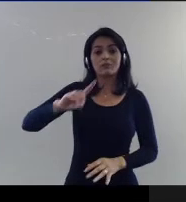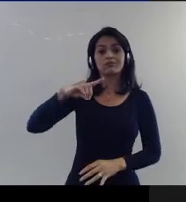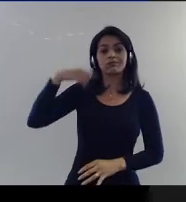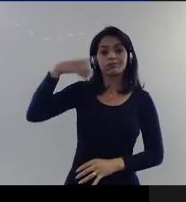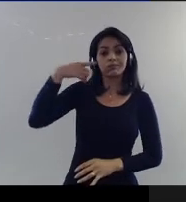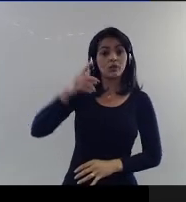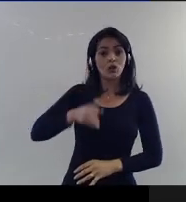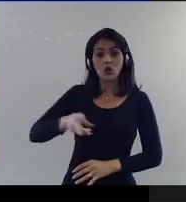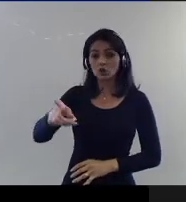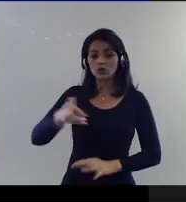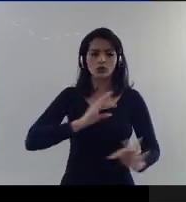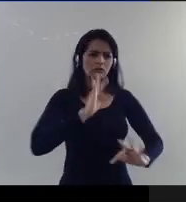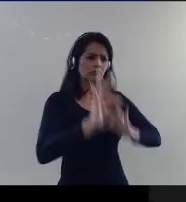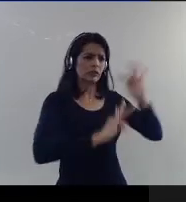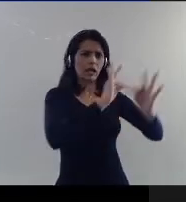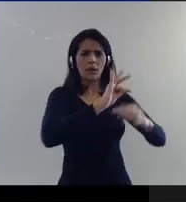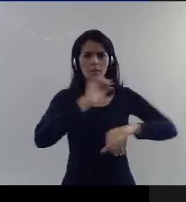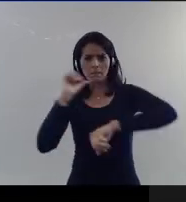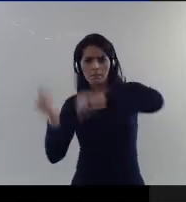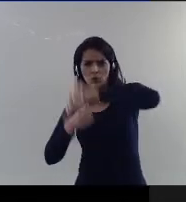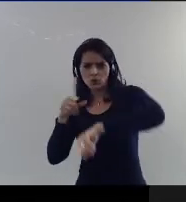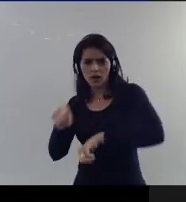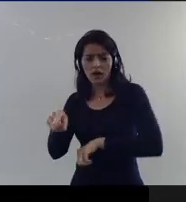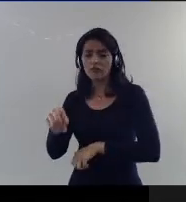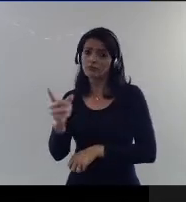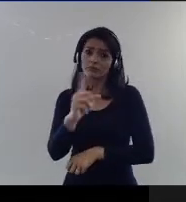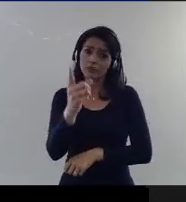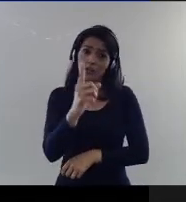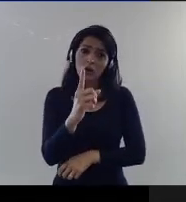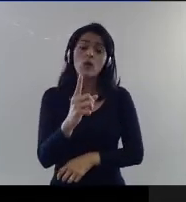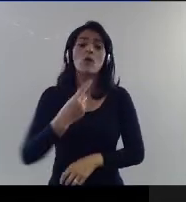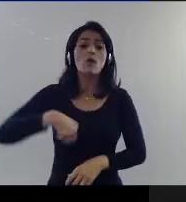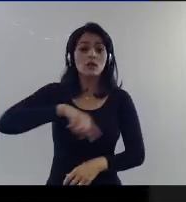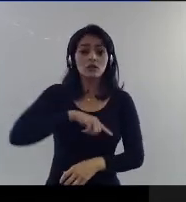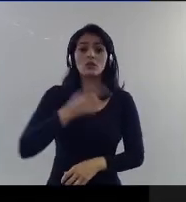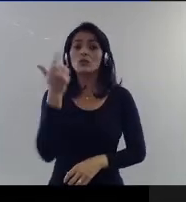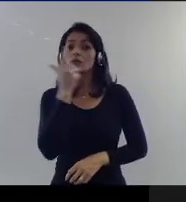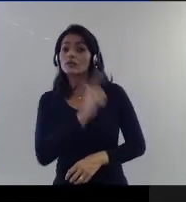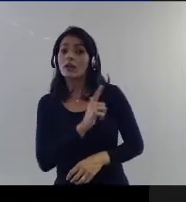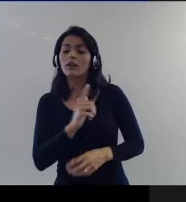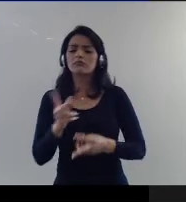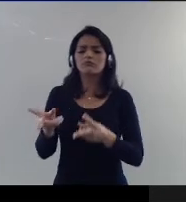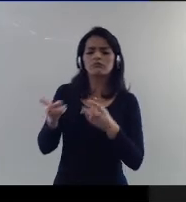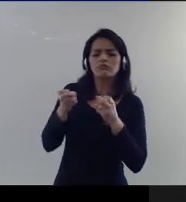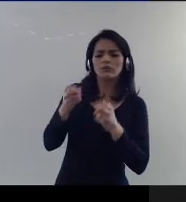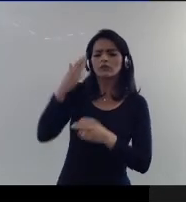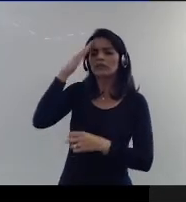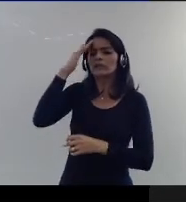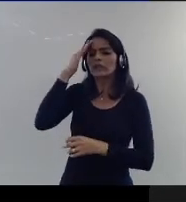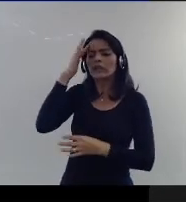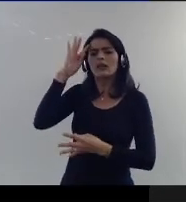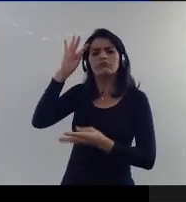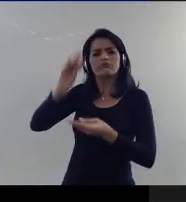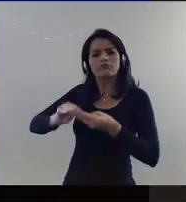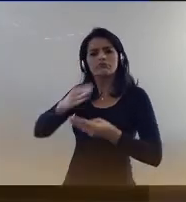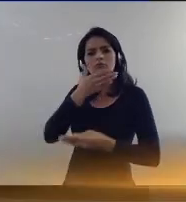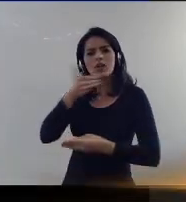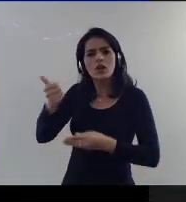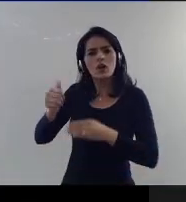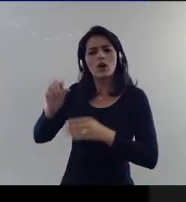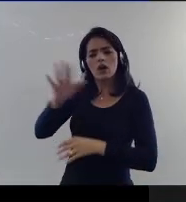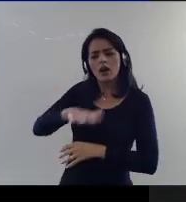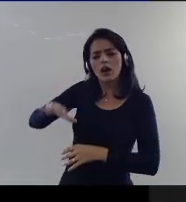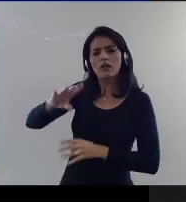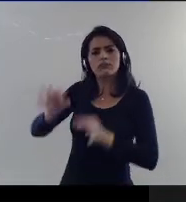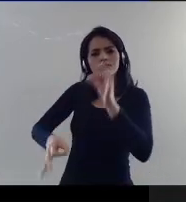né? A tecnologia não vai mudar isso. E além de a gente conseguir entender melhor o direito, sistematizar melhor o direito